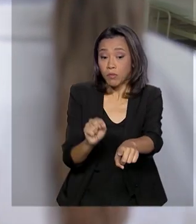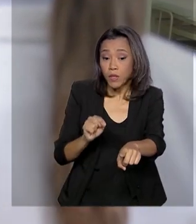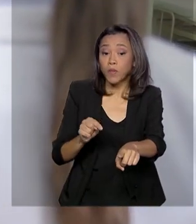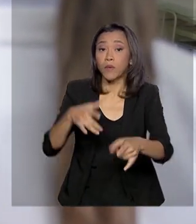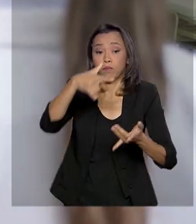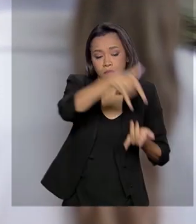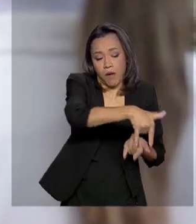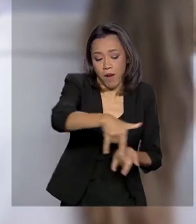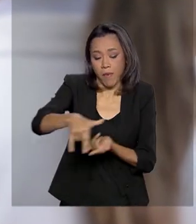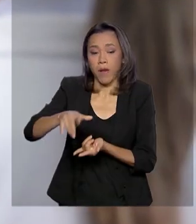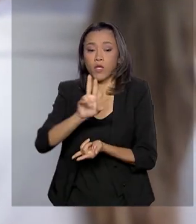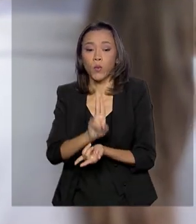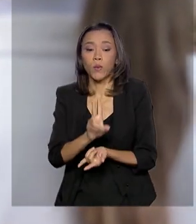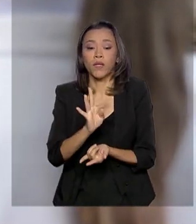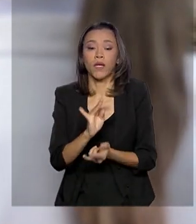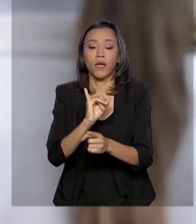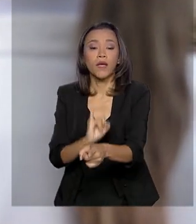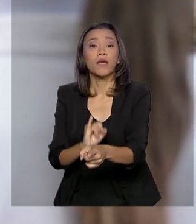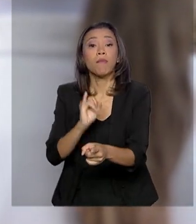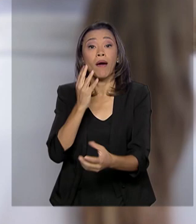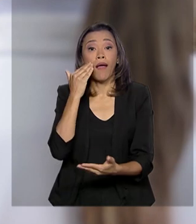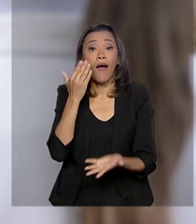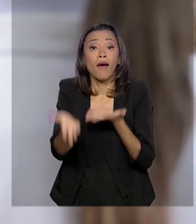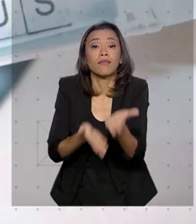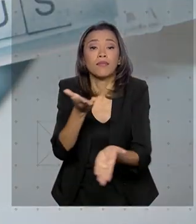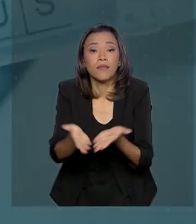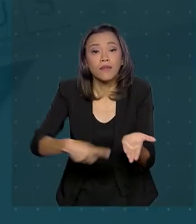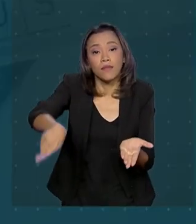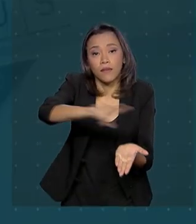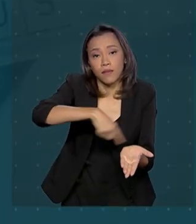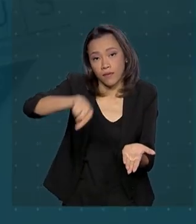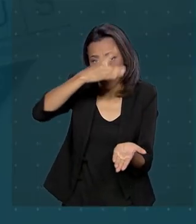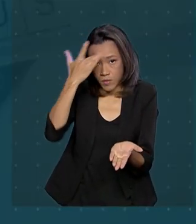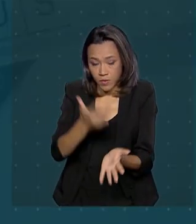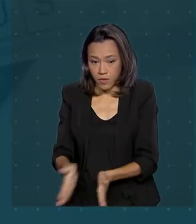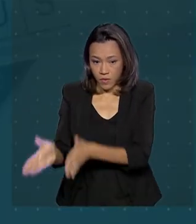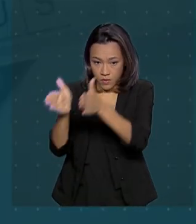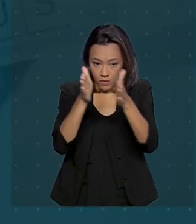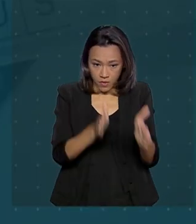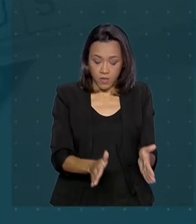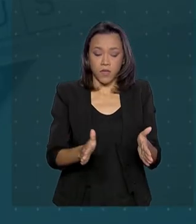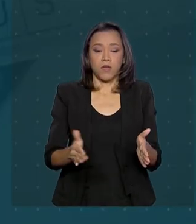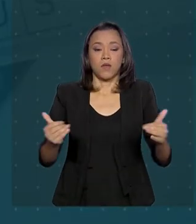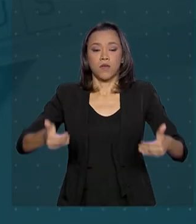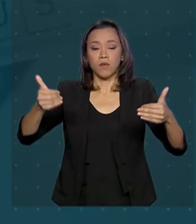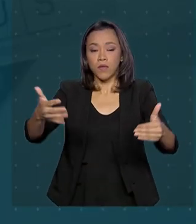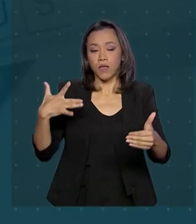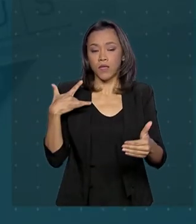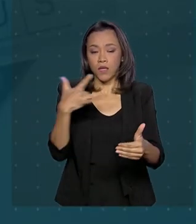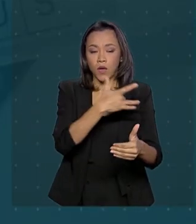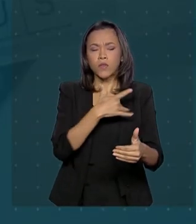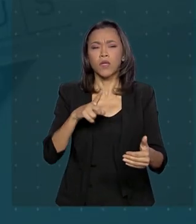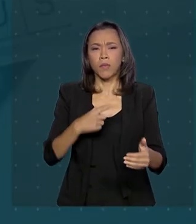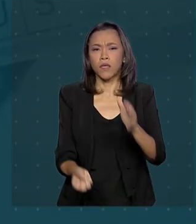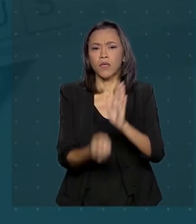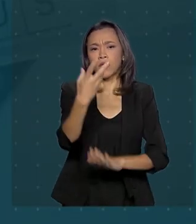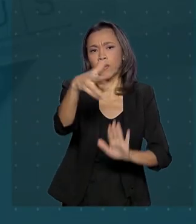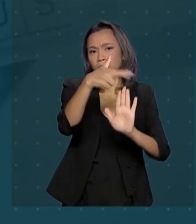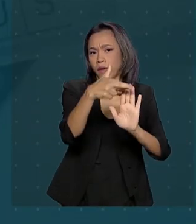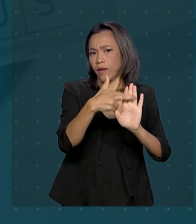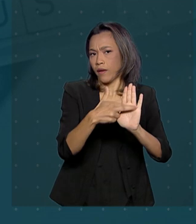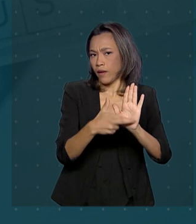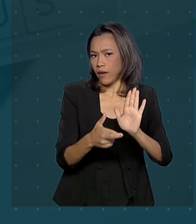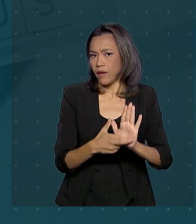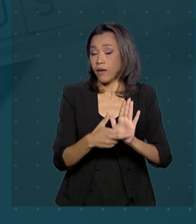mil leitos de uti para atender os pacientes o ministério da saúde também regulamentou critérios de